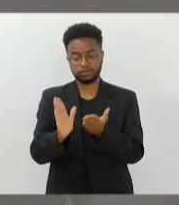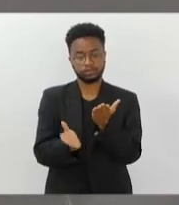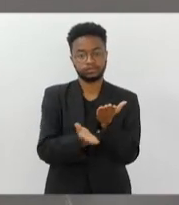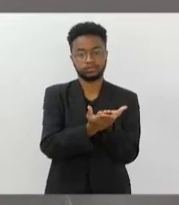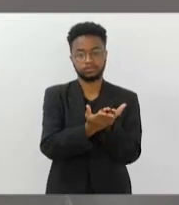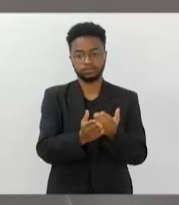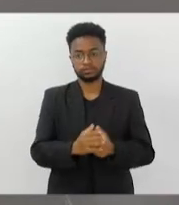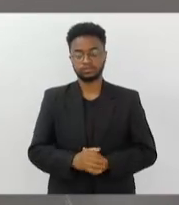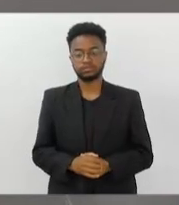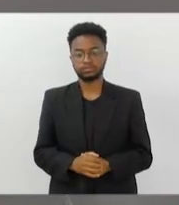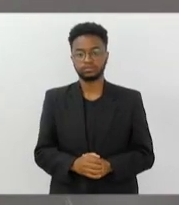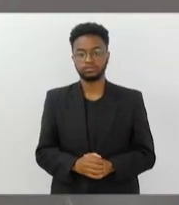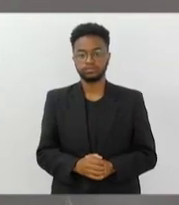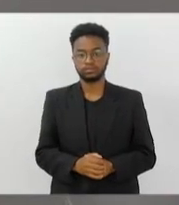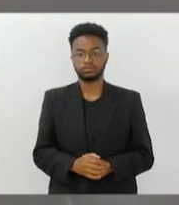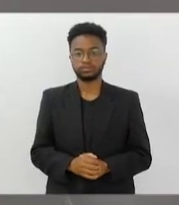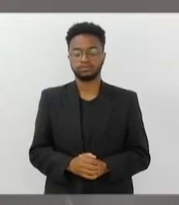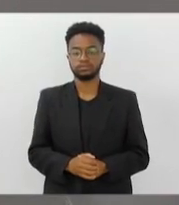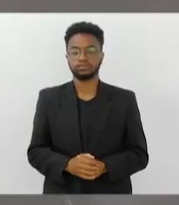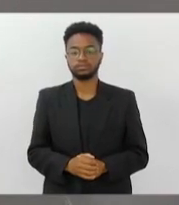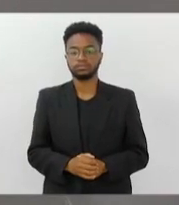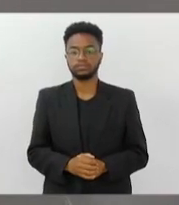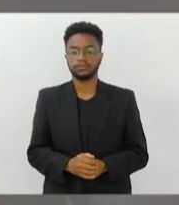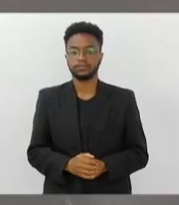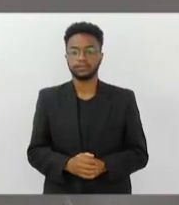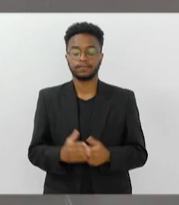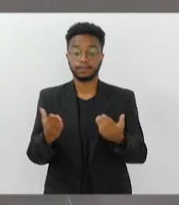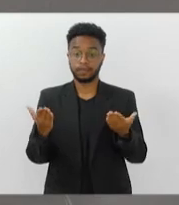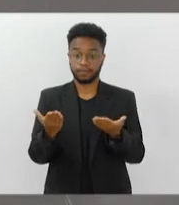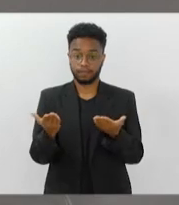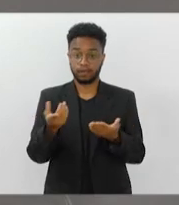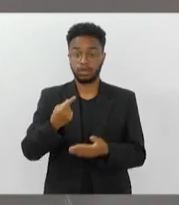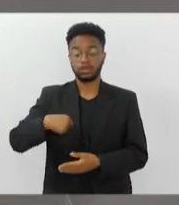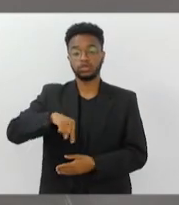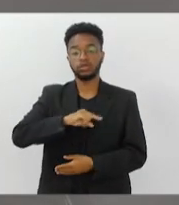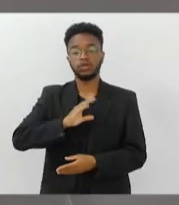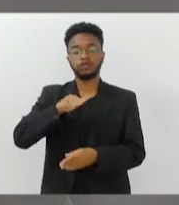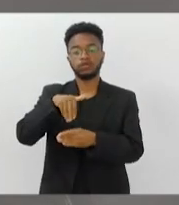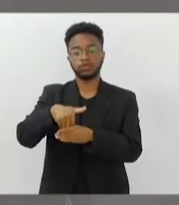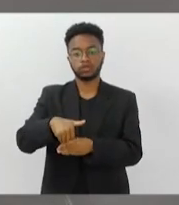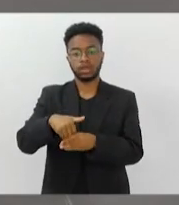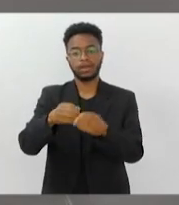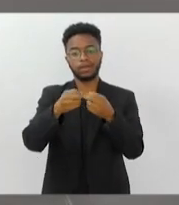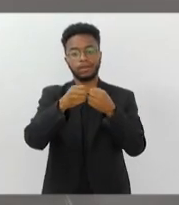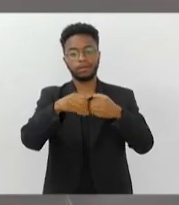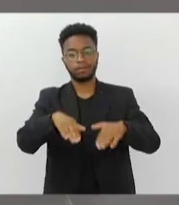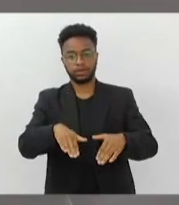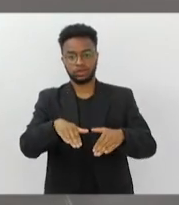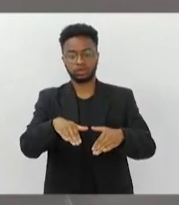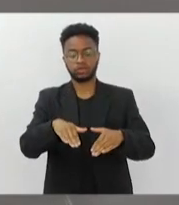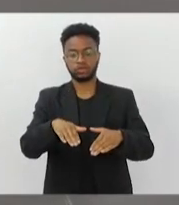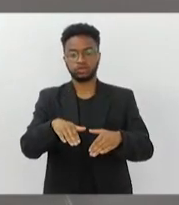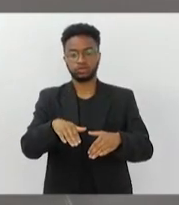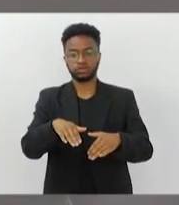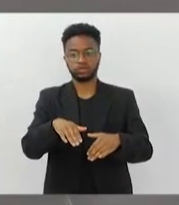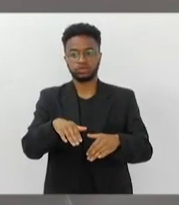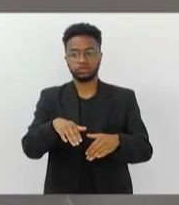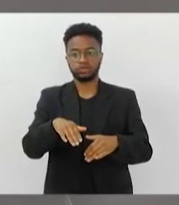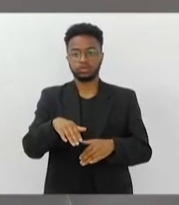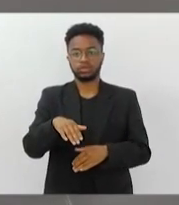anexação. Agora vamos votar a prejudicabilidade